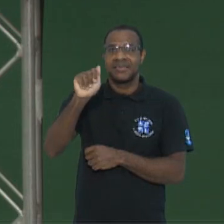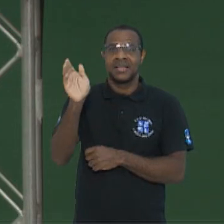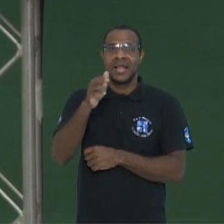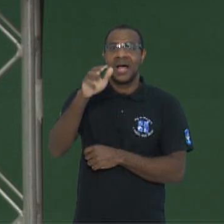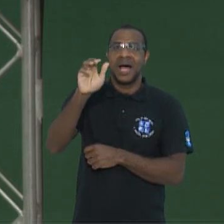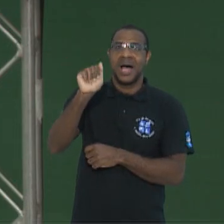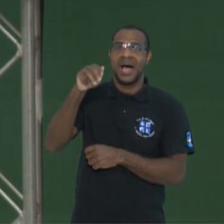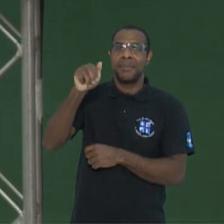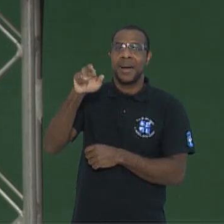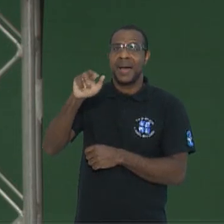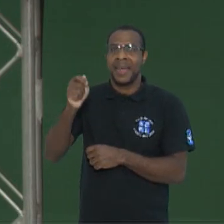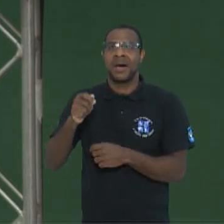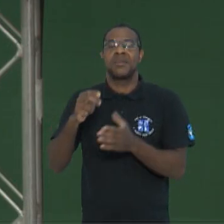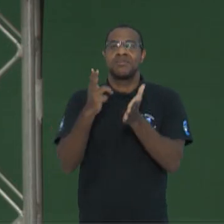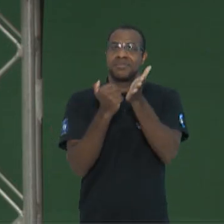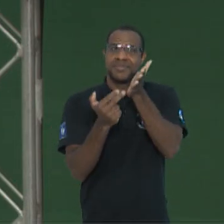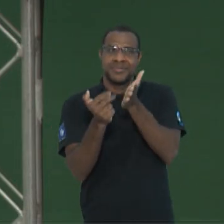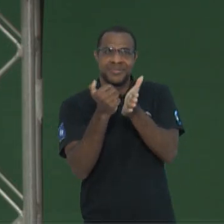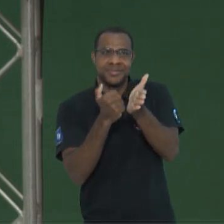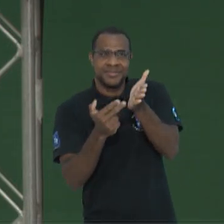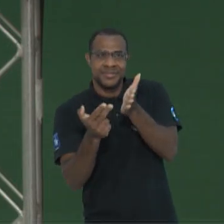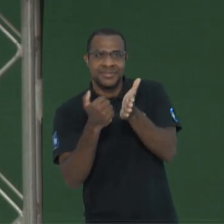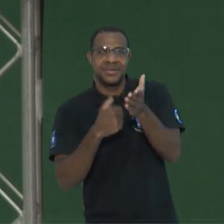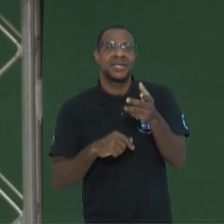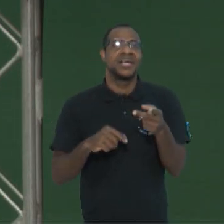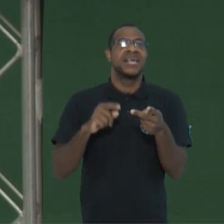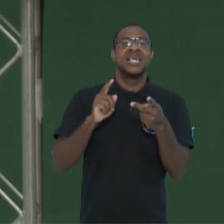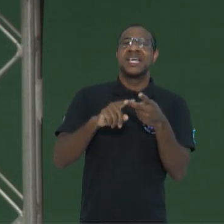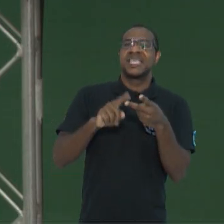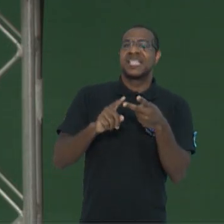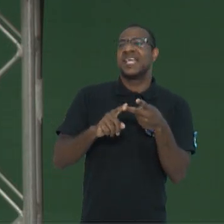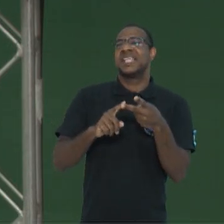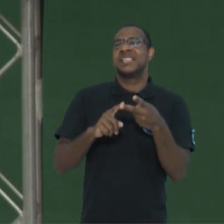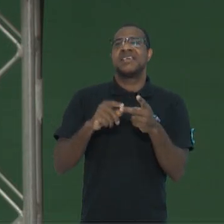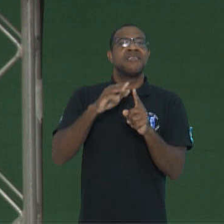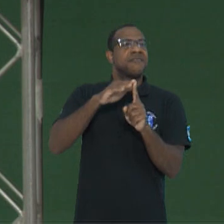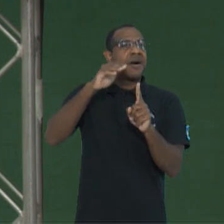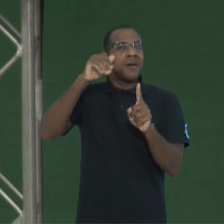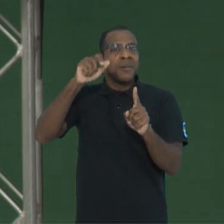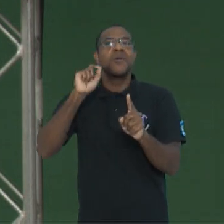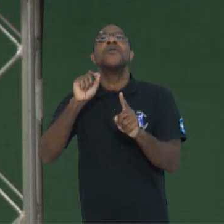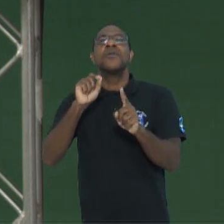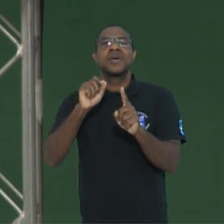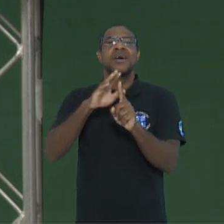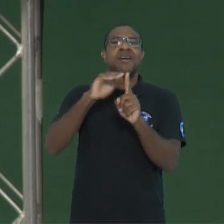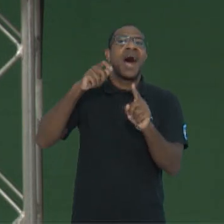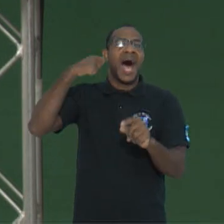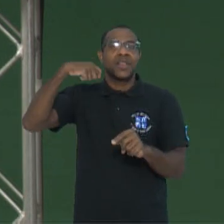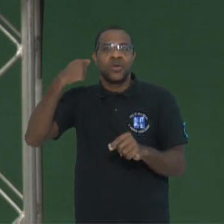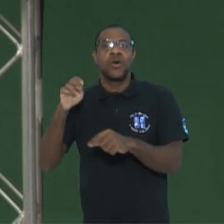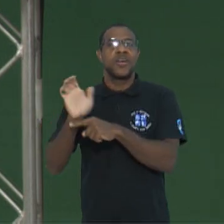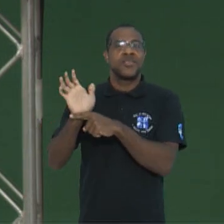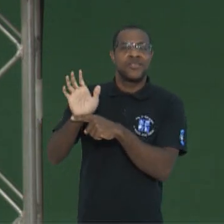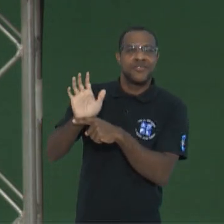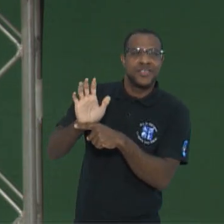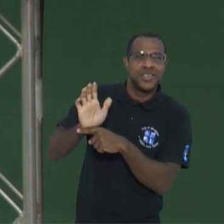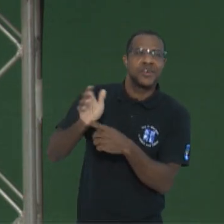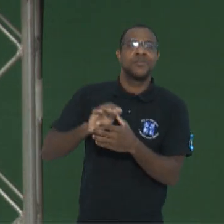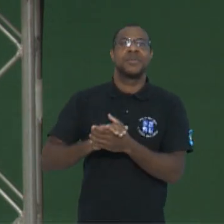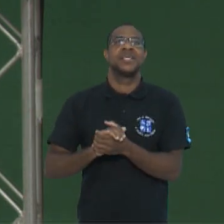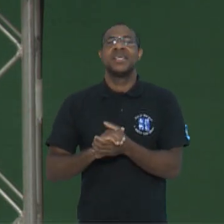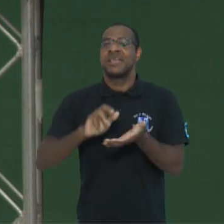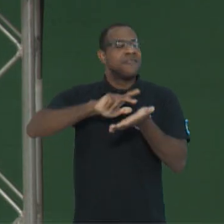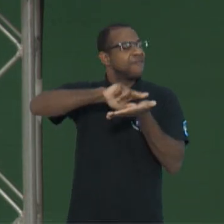Temos Shakespeare, o escritor britânico. E temos Freddie Mercury, o cantor, né, líder da banda